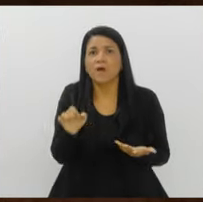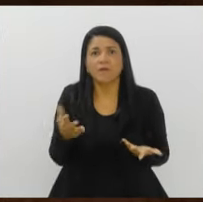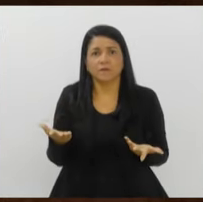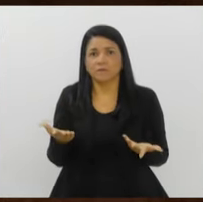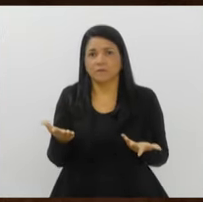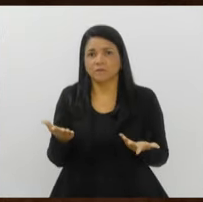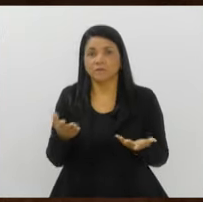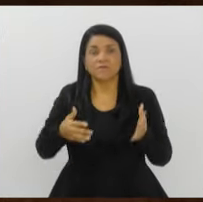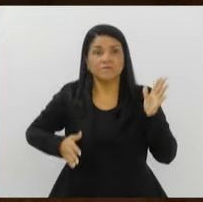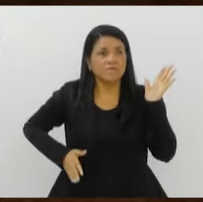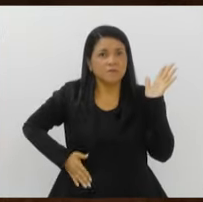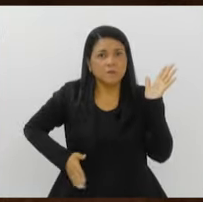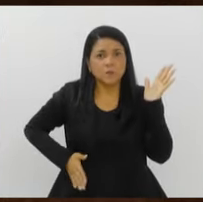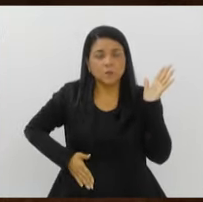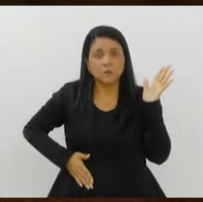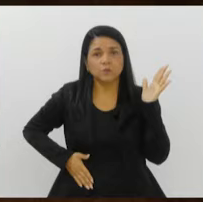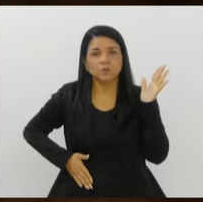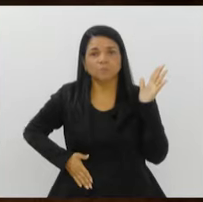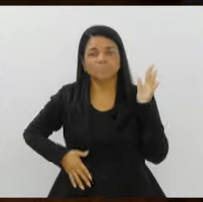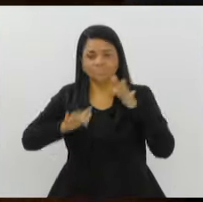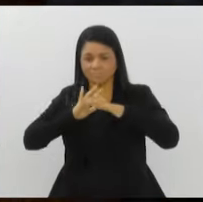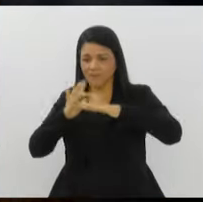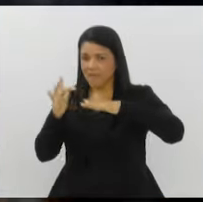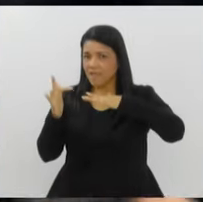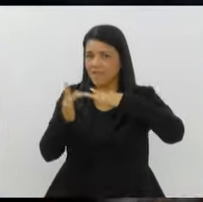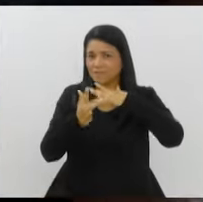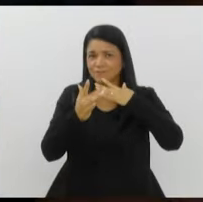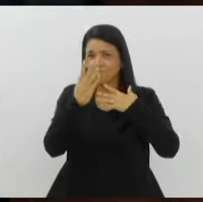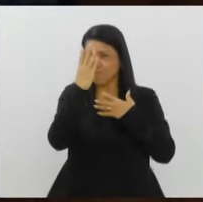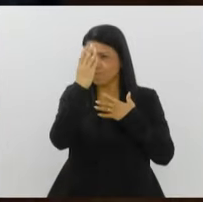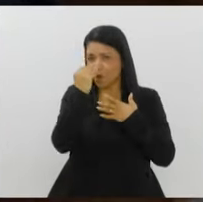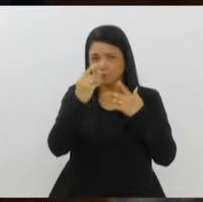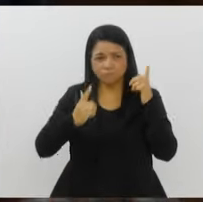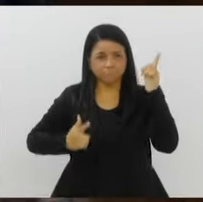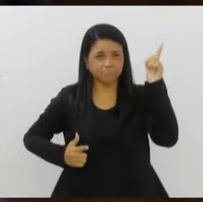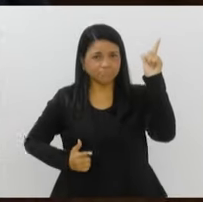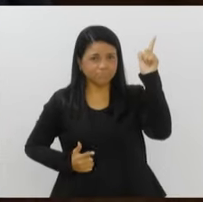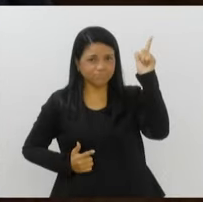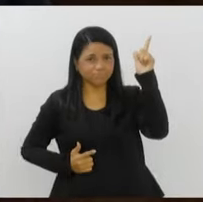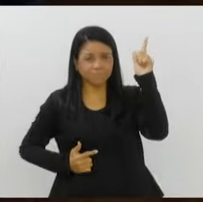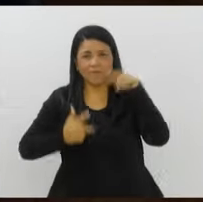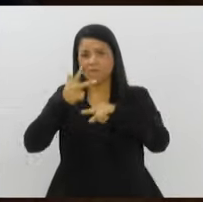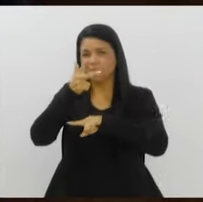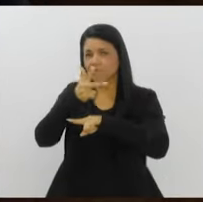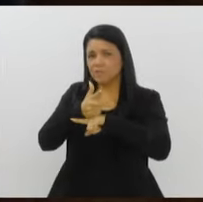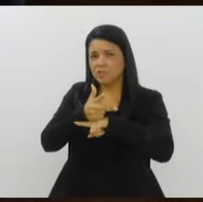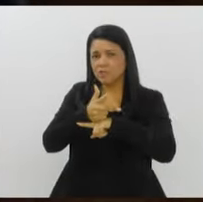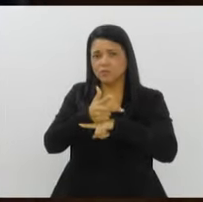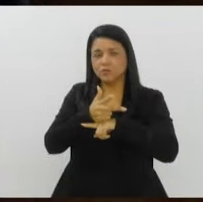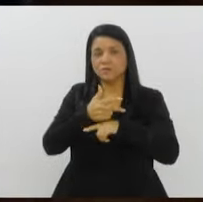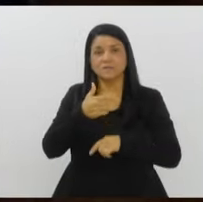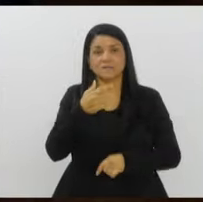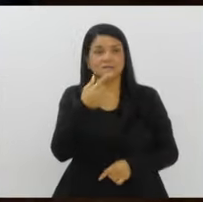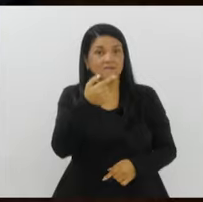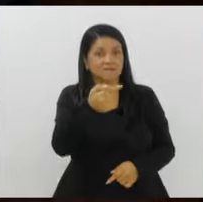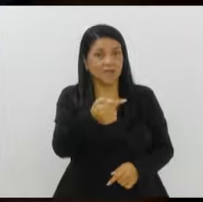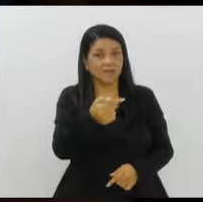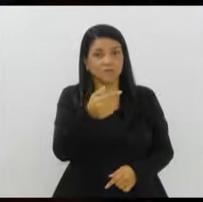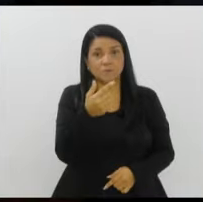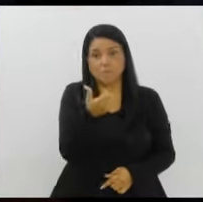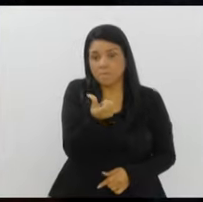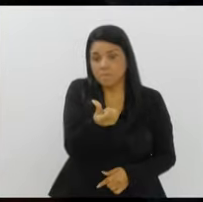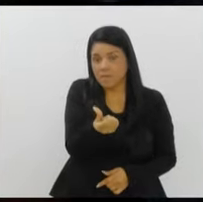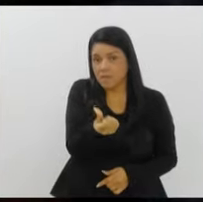Você vê vagabundo ostentando nas redes sociais fuzis 762, fuzis de guerra. E